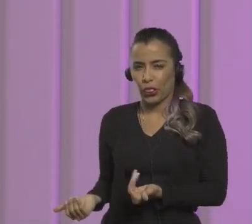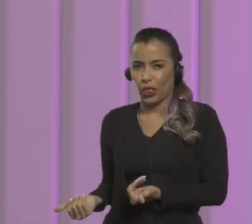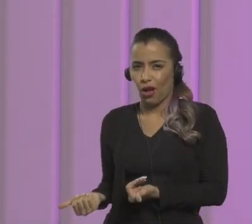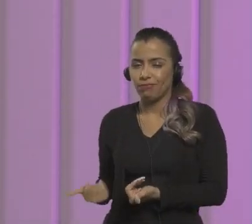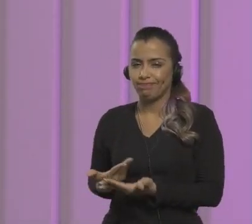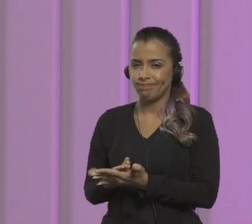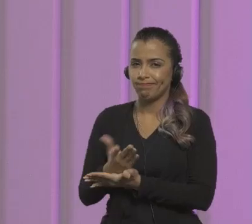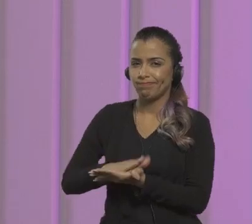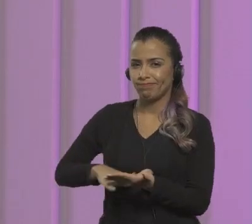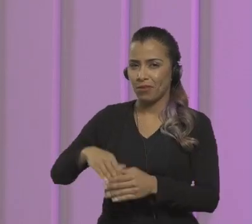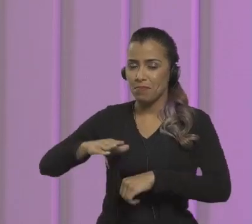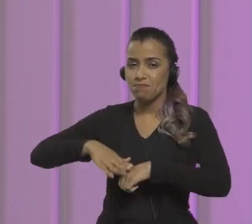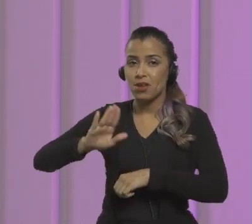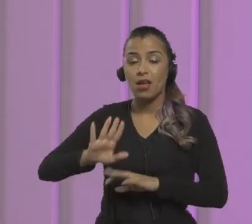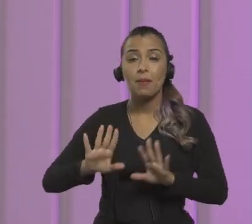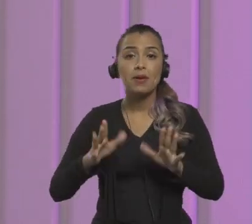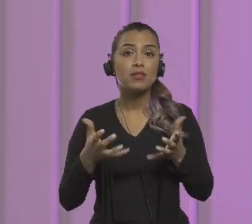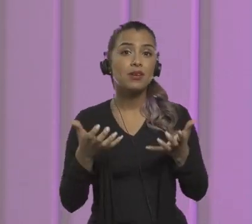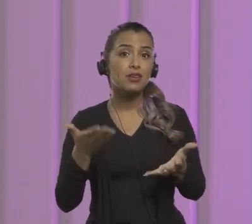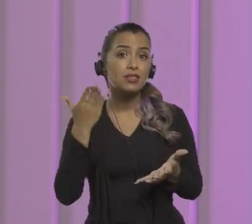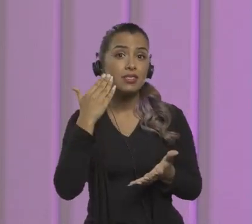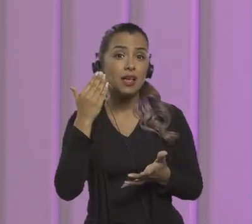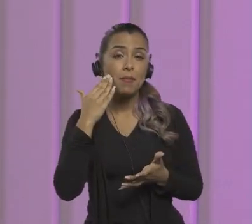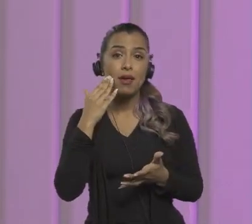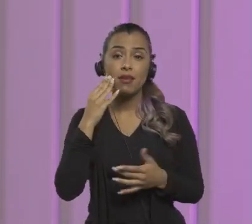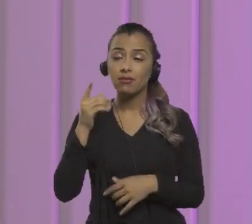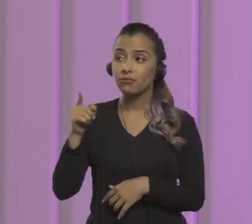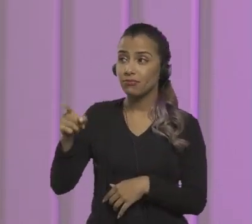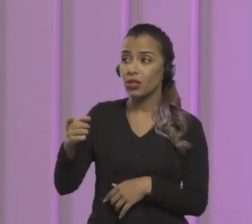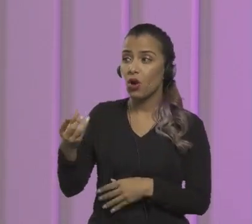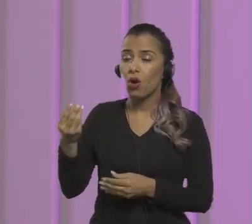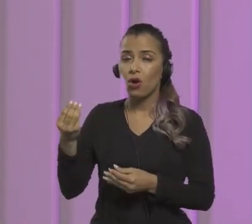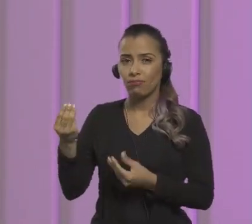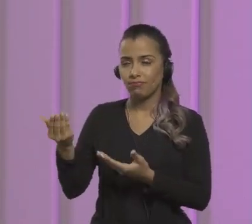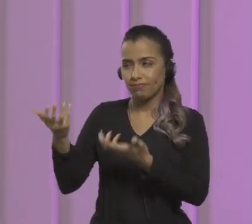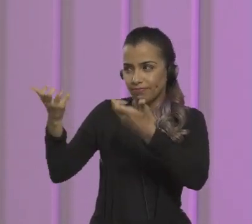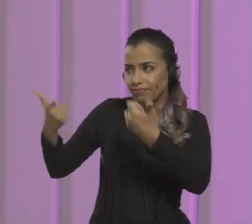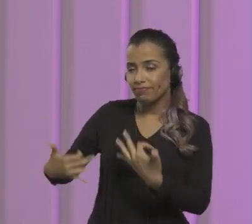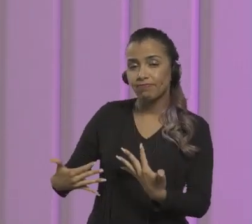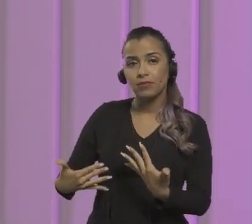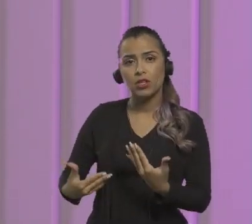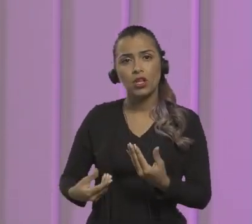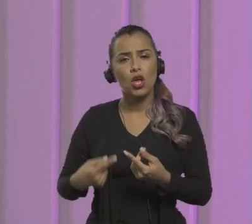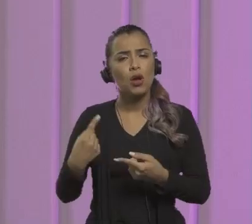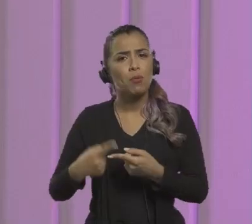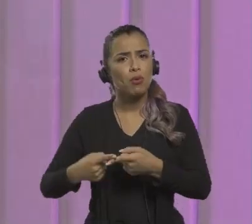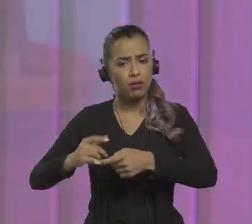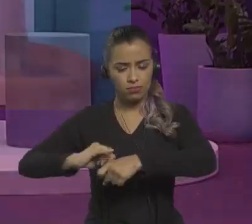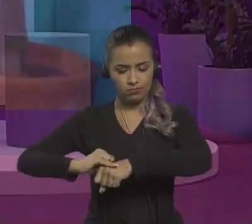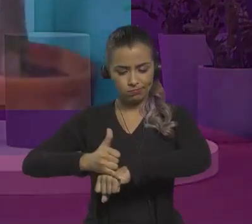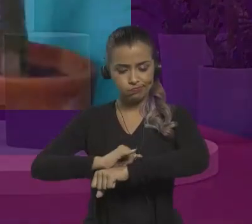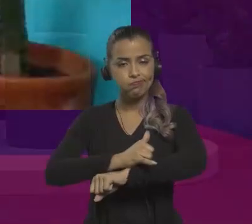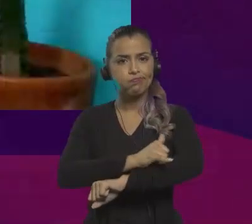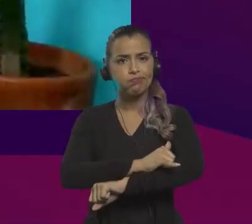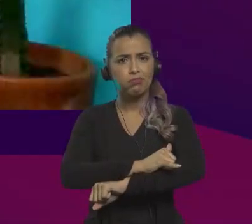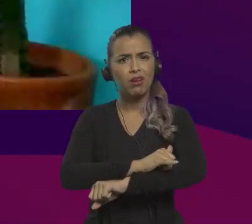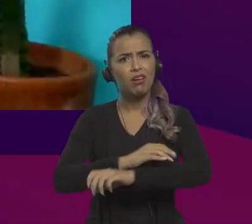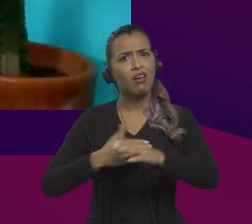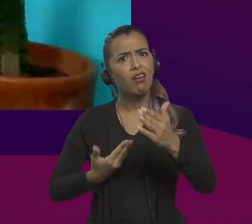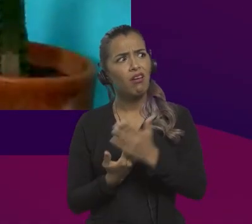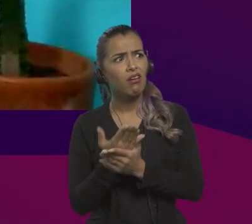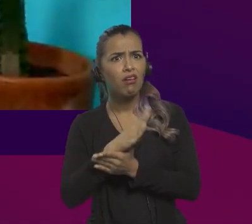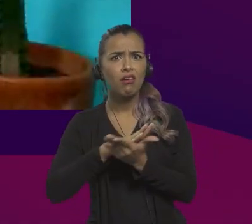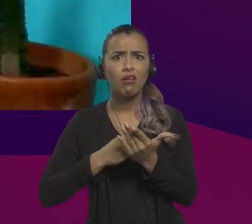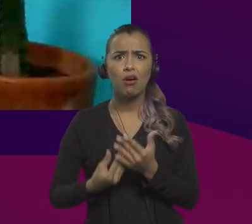o que eu quero saber da Xanda, se ela me ajudar a responder, é: por que diabos o corpo gordo incomoda tanto? Tá